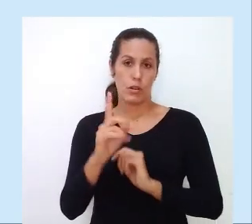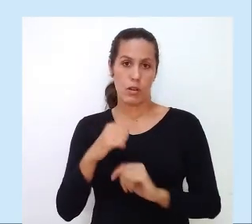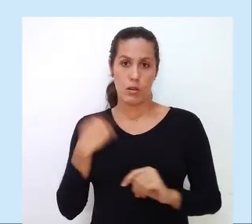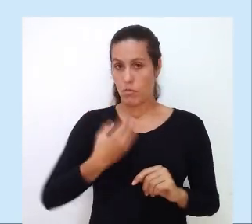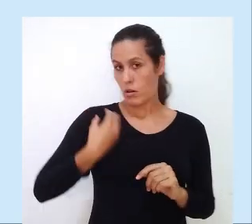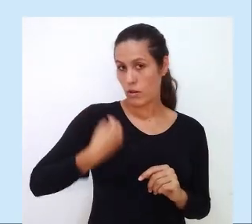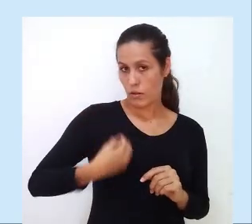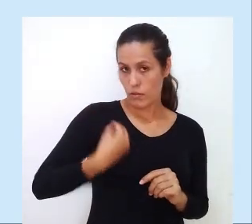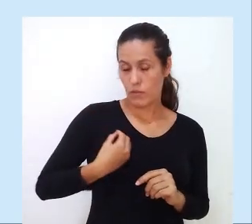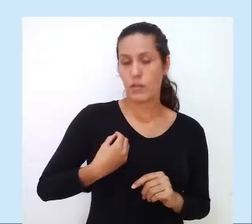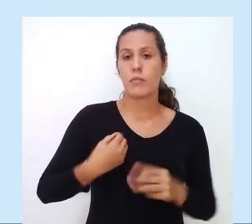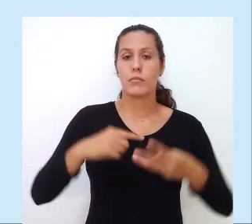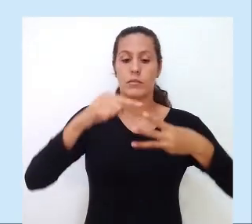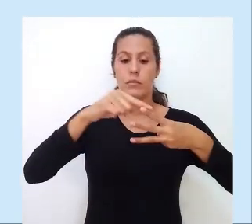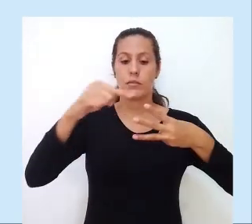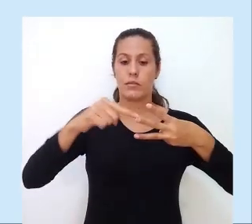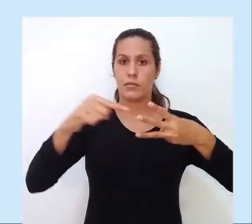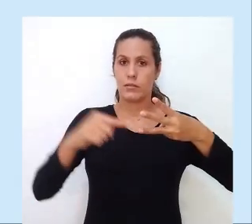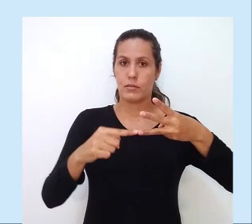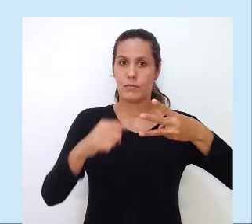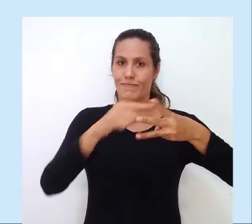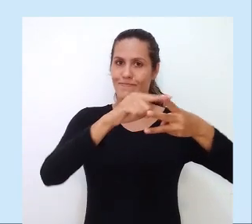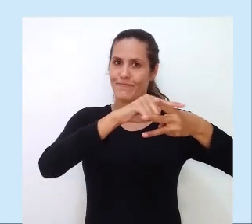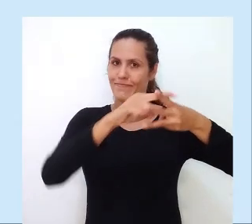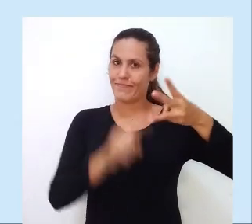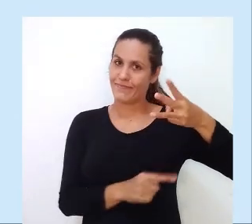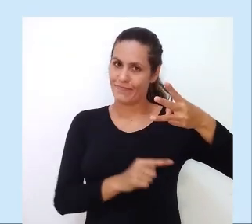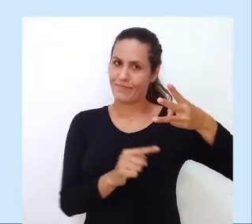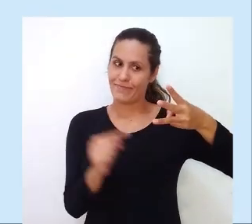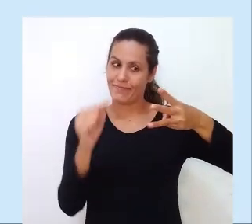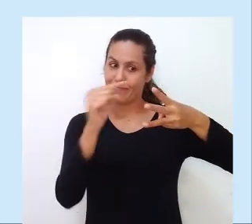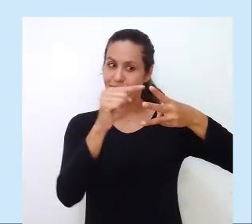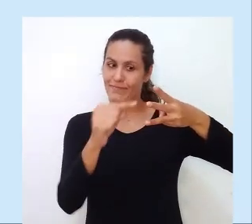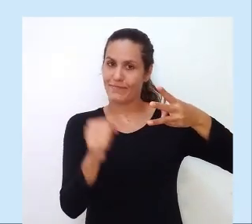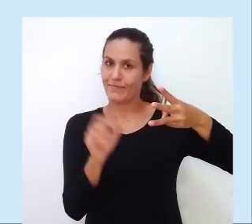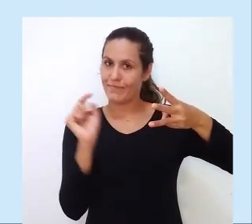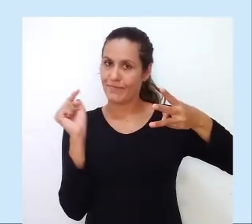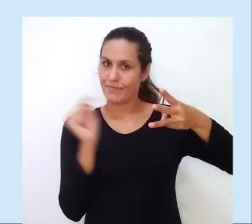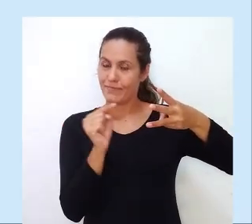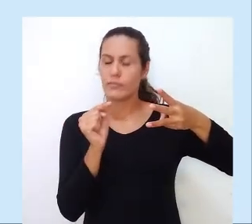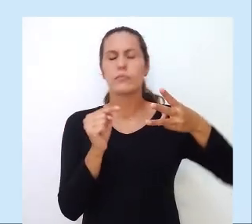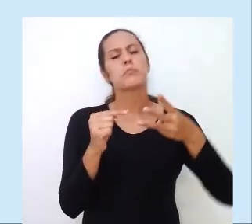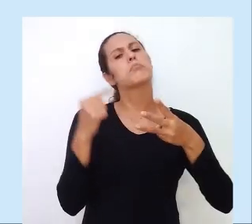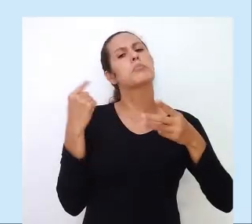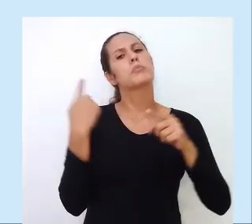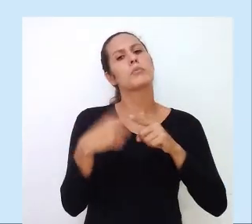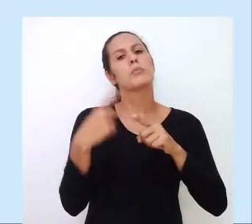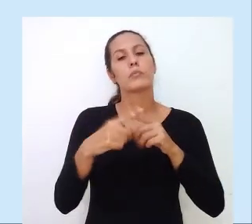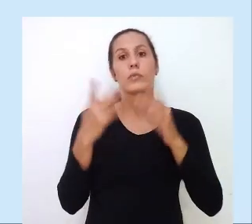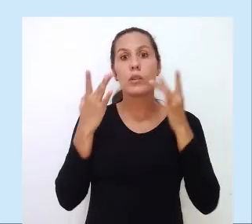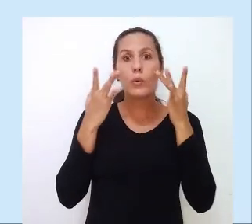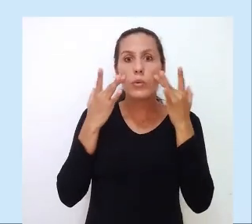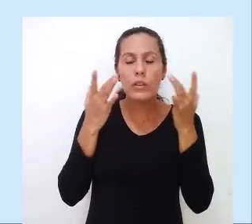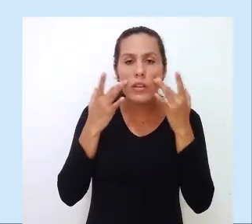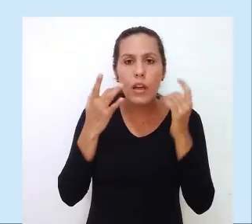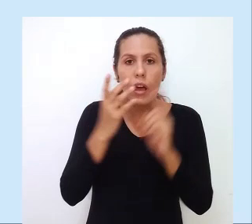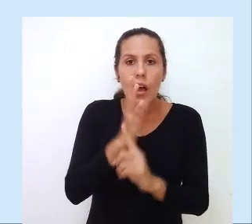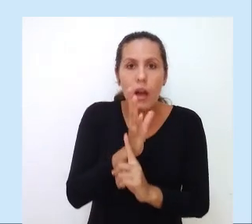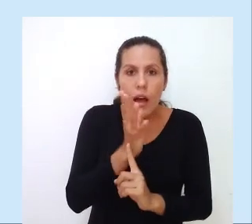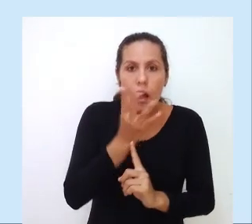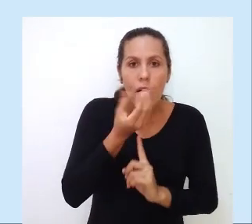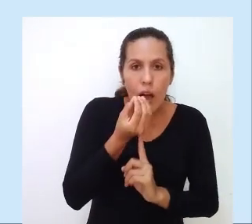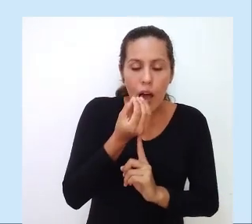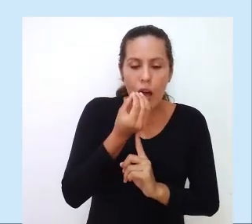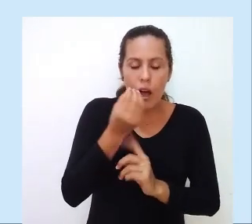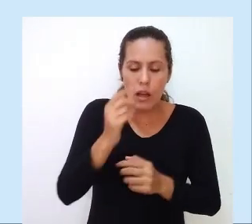a gente só precisa que tenha ator, o espaço e o público, porque o teatro é uma arte que